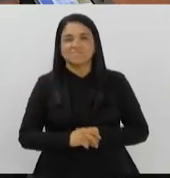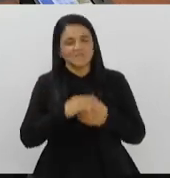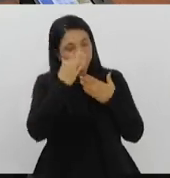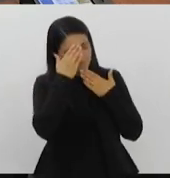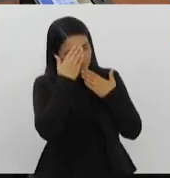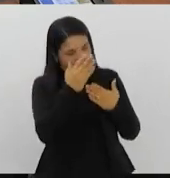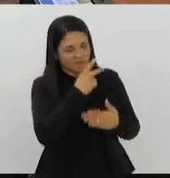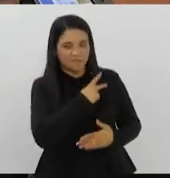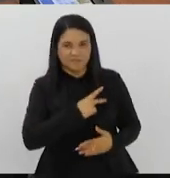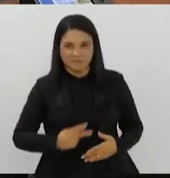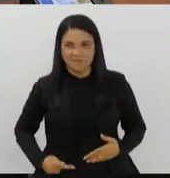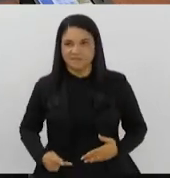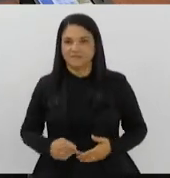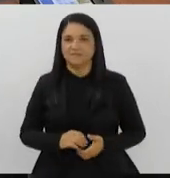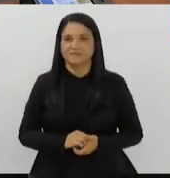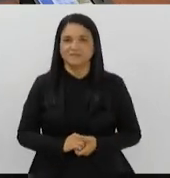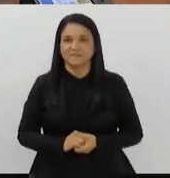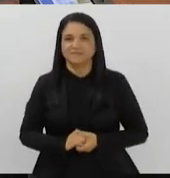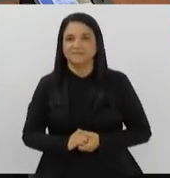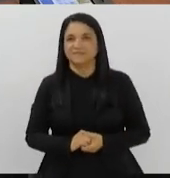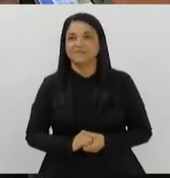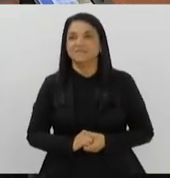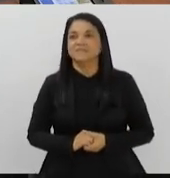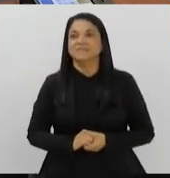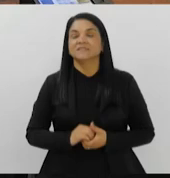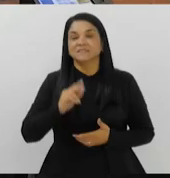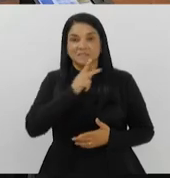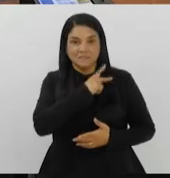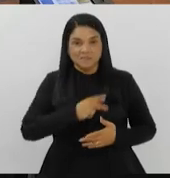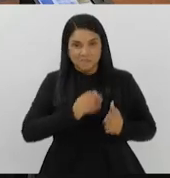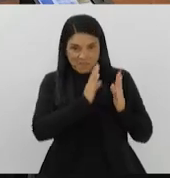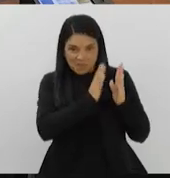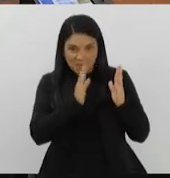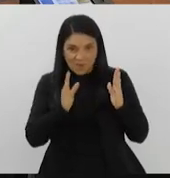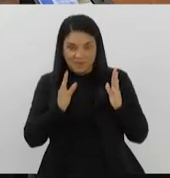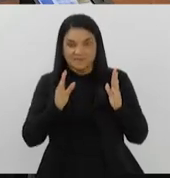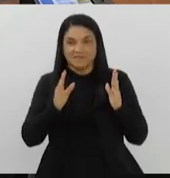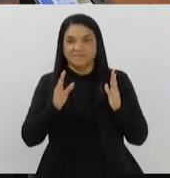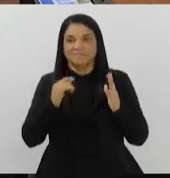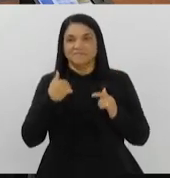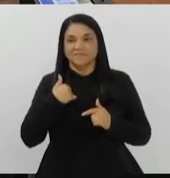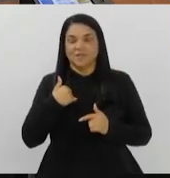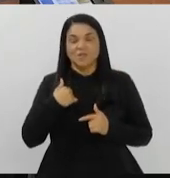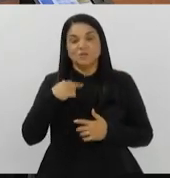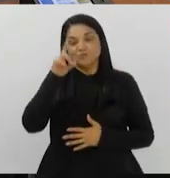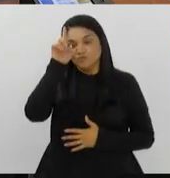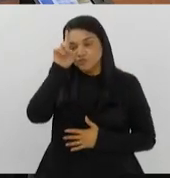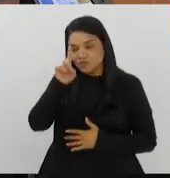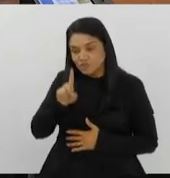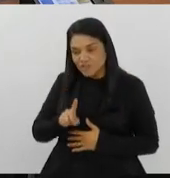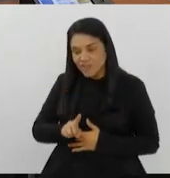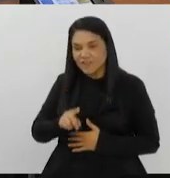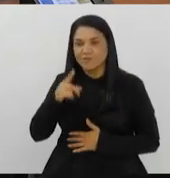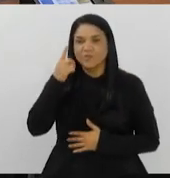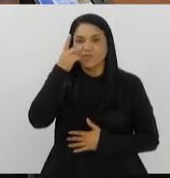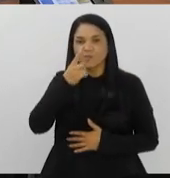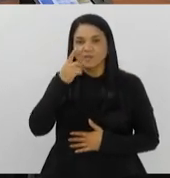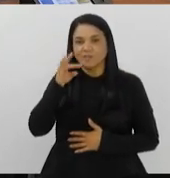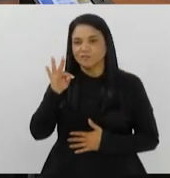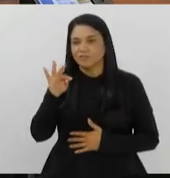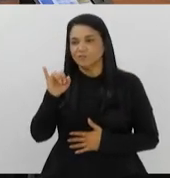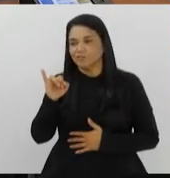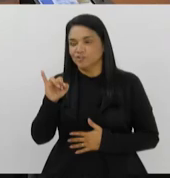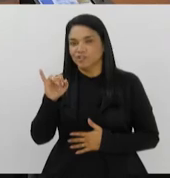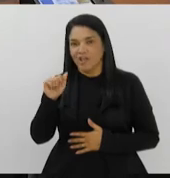Obrigado, presidente. Presidente, pela ordem aqui, rapidinho. Enquanto eu tenho o direito de falar, de parlamento, né? Que eu